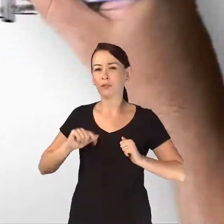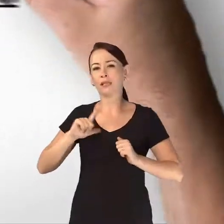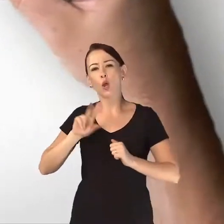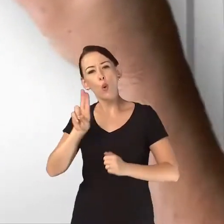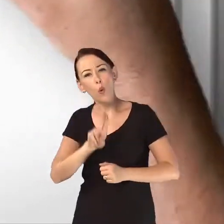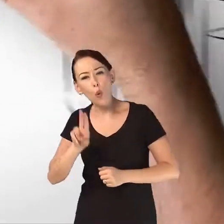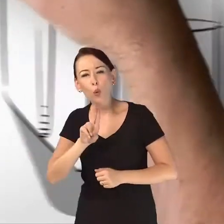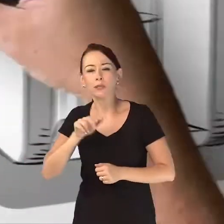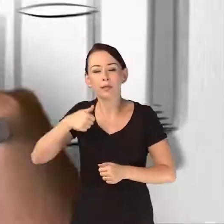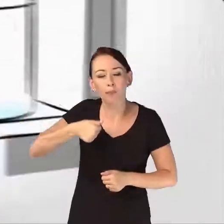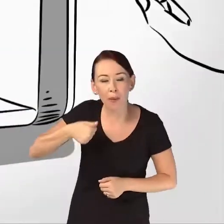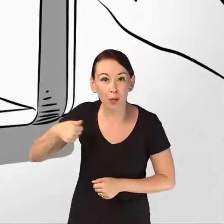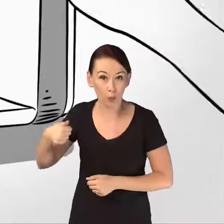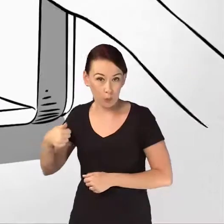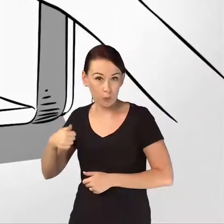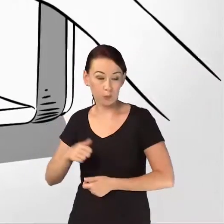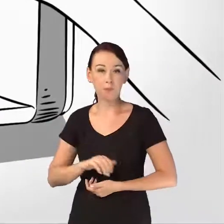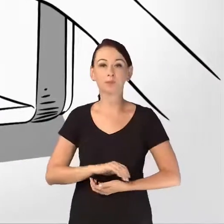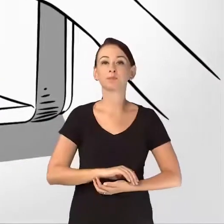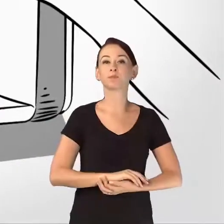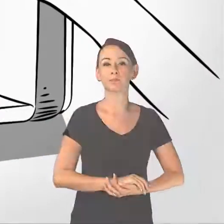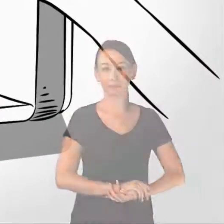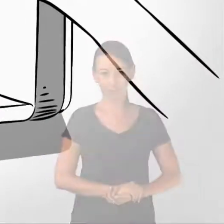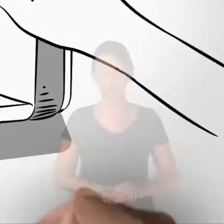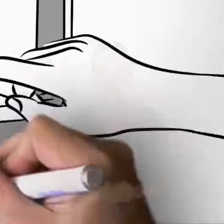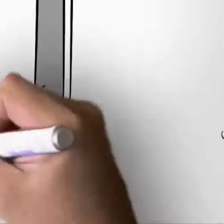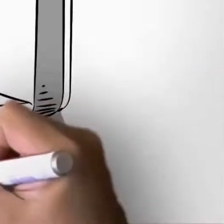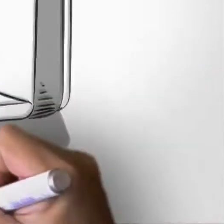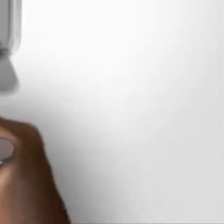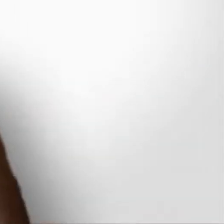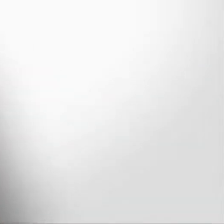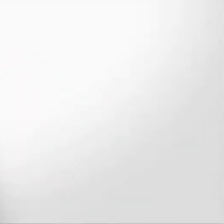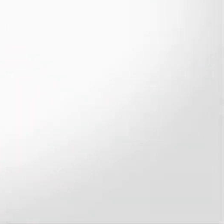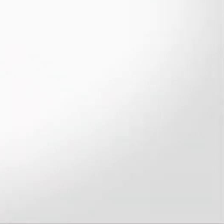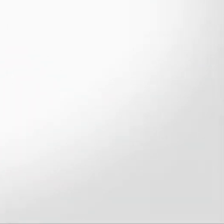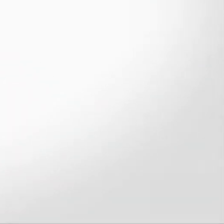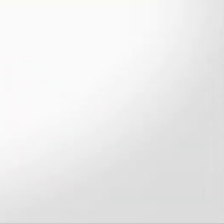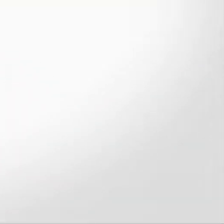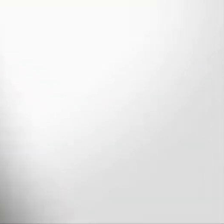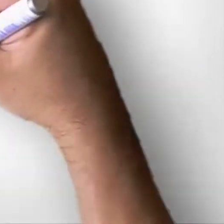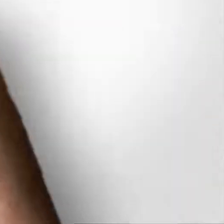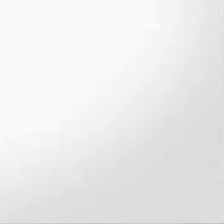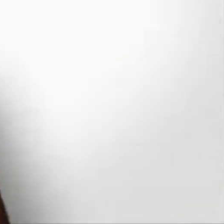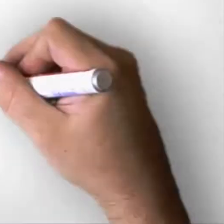abastecimento público, filtrada em purificadores e bebedouros.